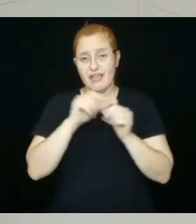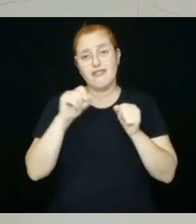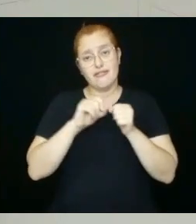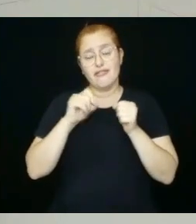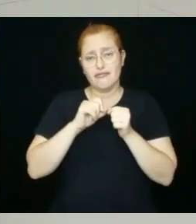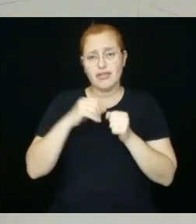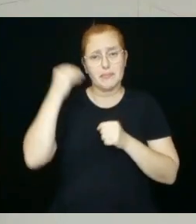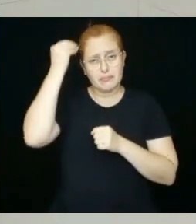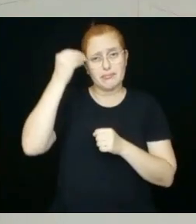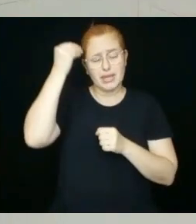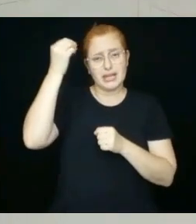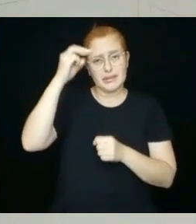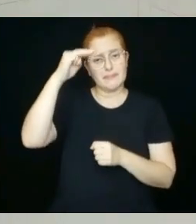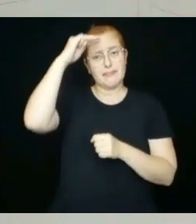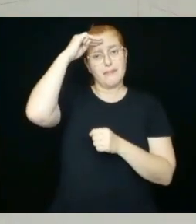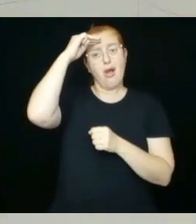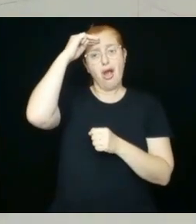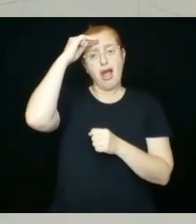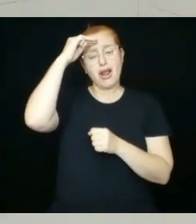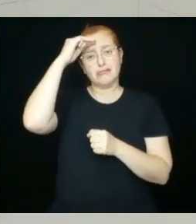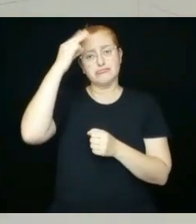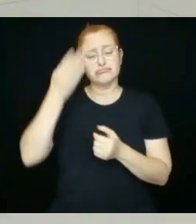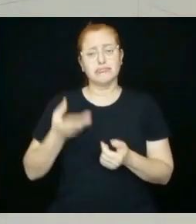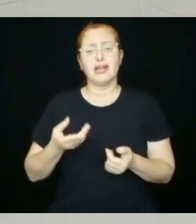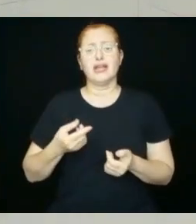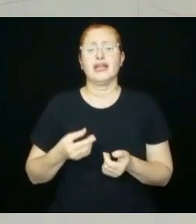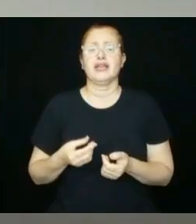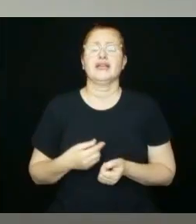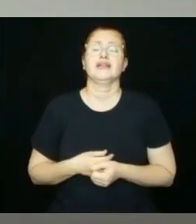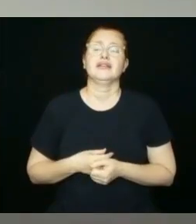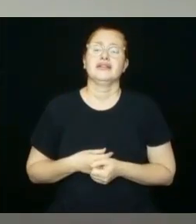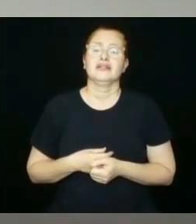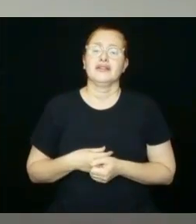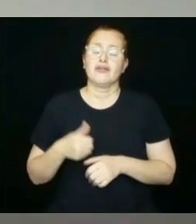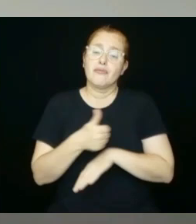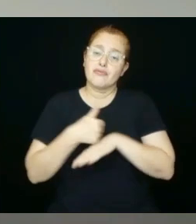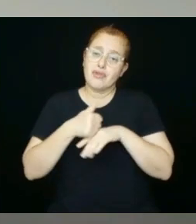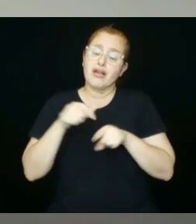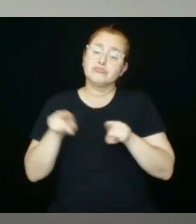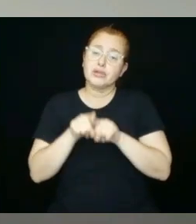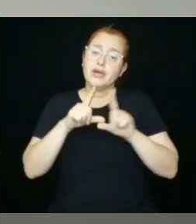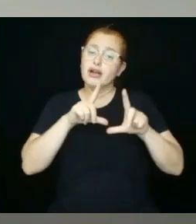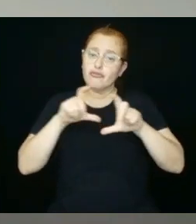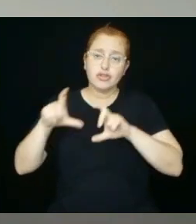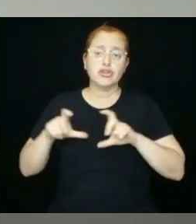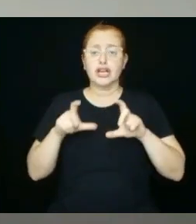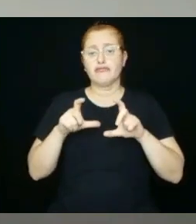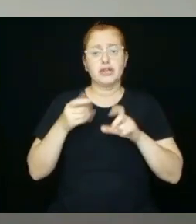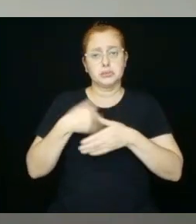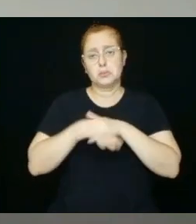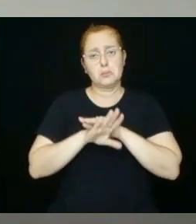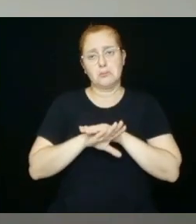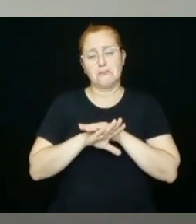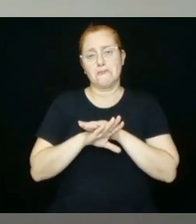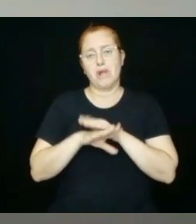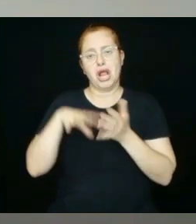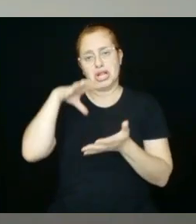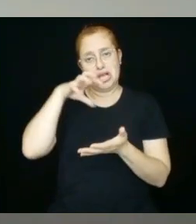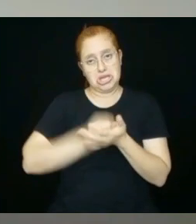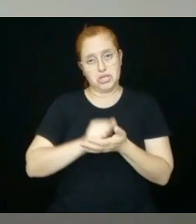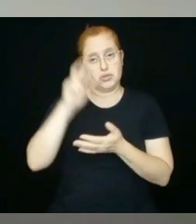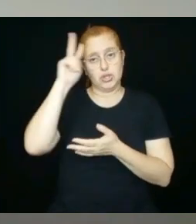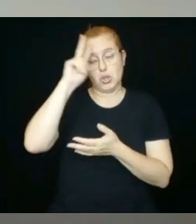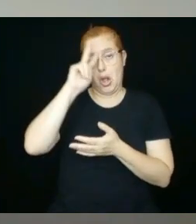assim, guardada pelo menos como desenhista, assim, e fotograficamente só como